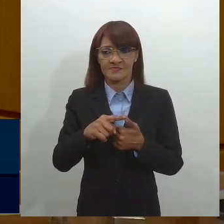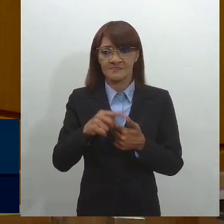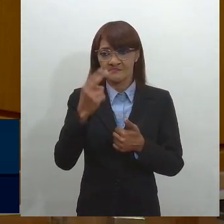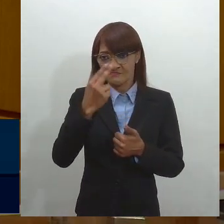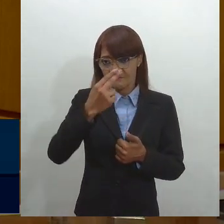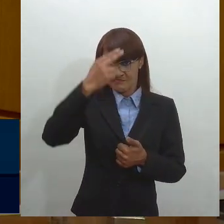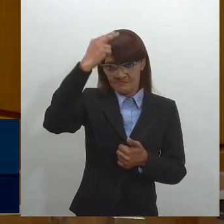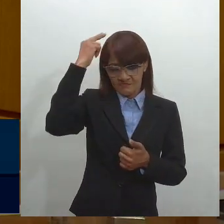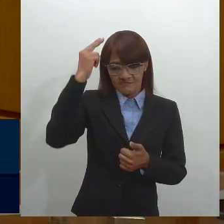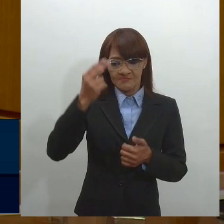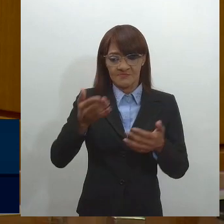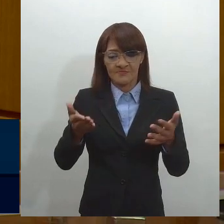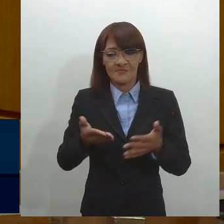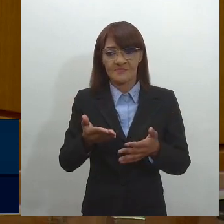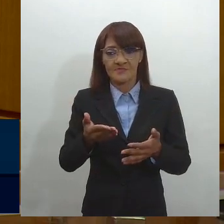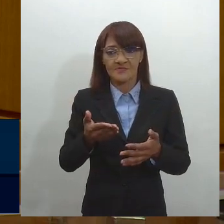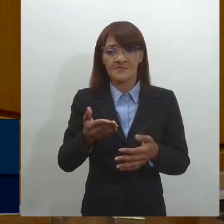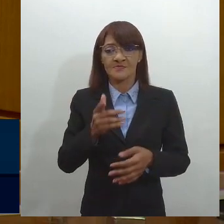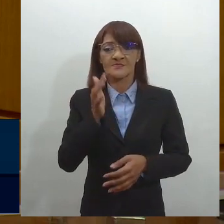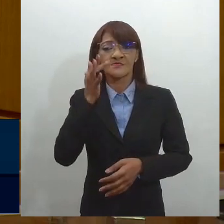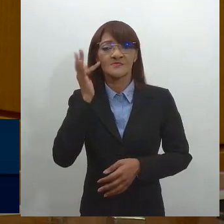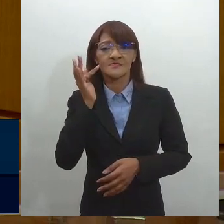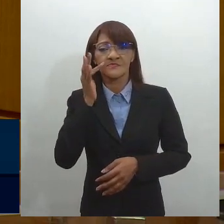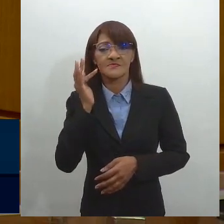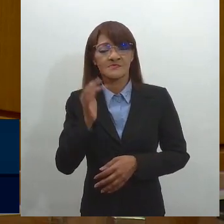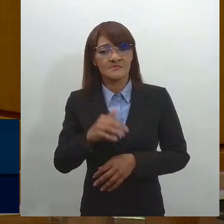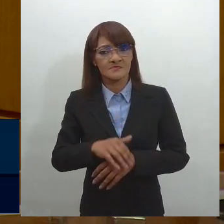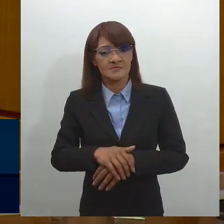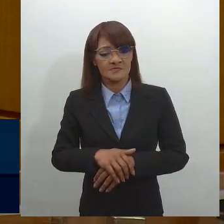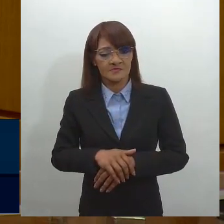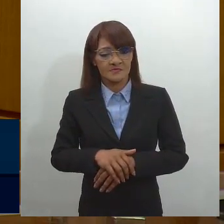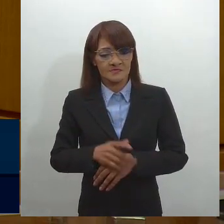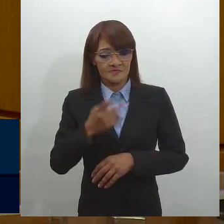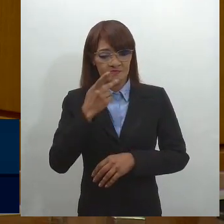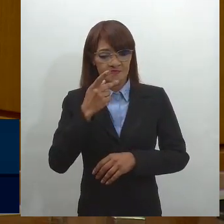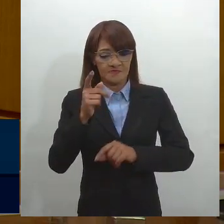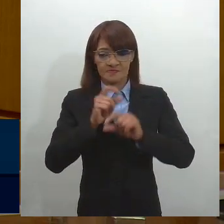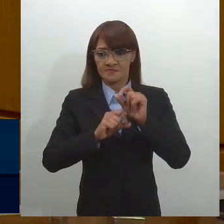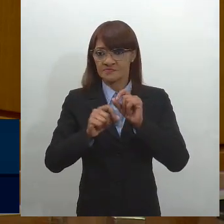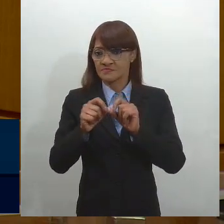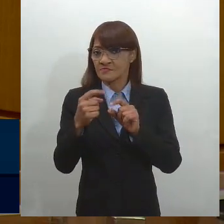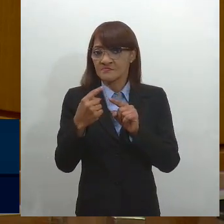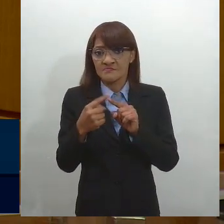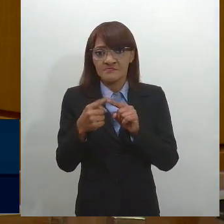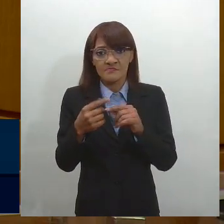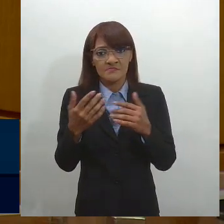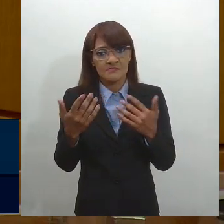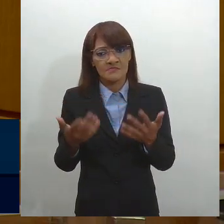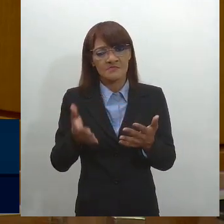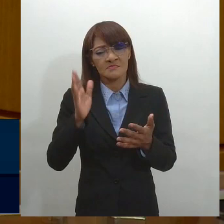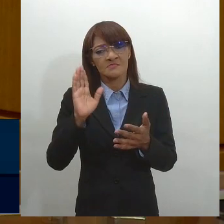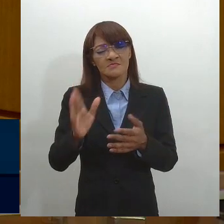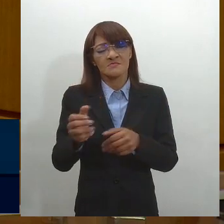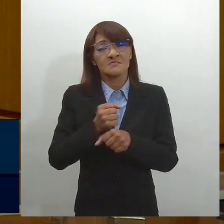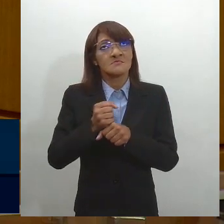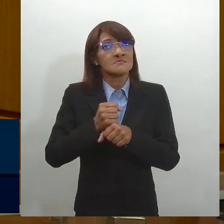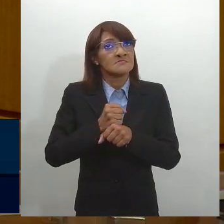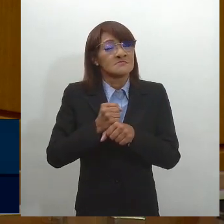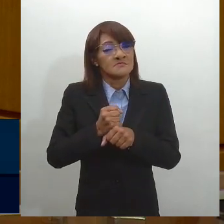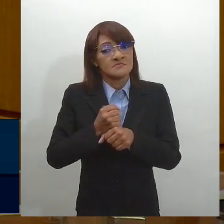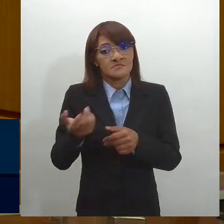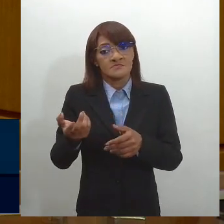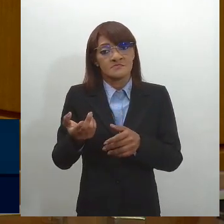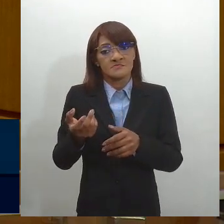estou citando isso porque é uma questão recorrente há mais de meio século na pauta de discussão